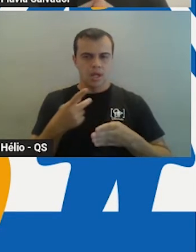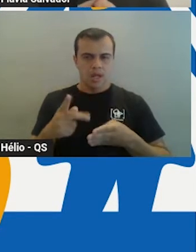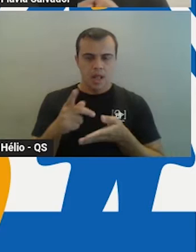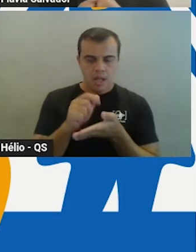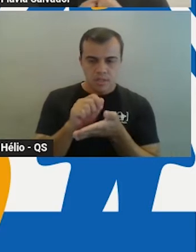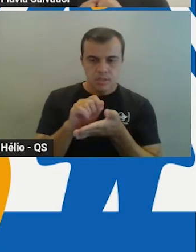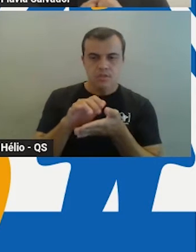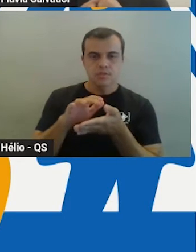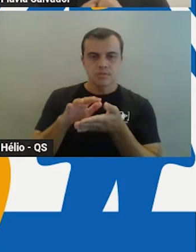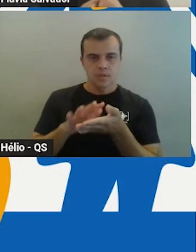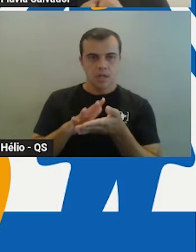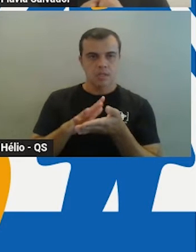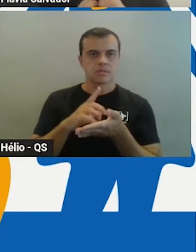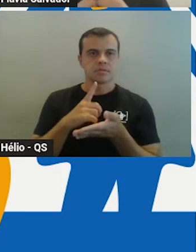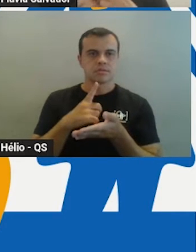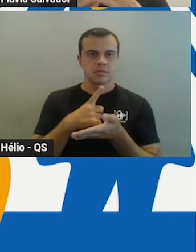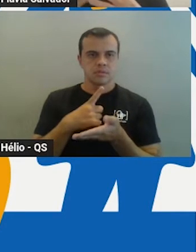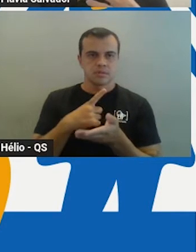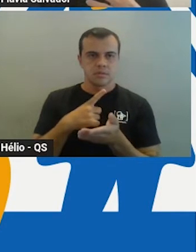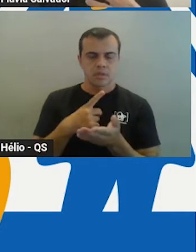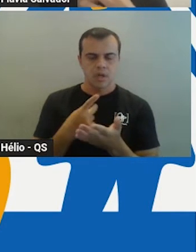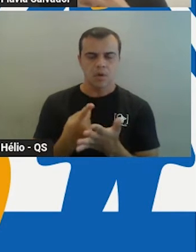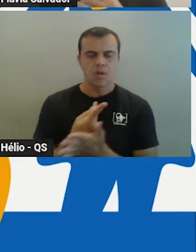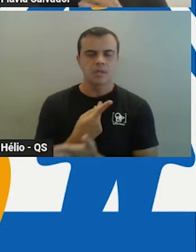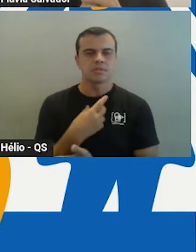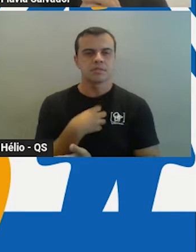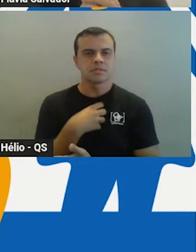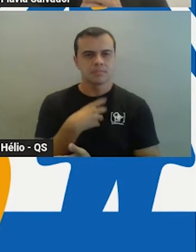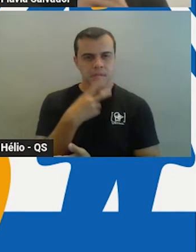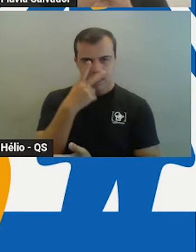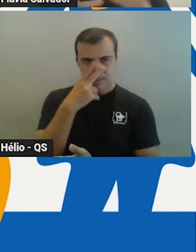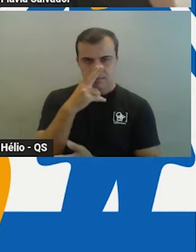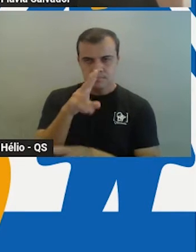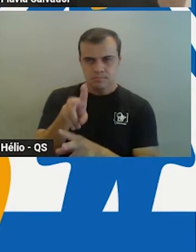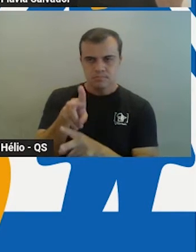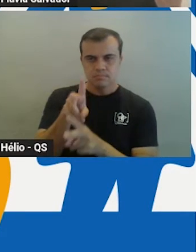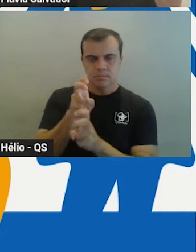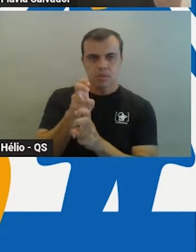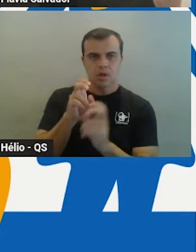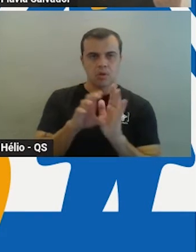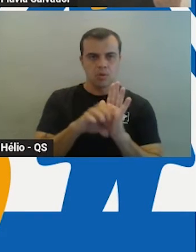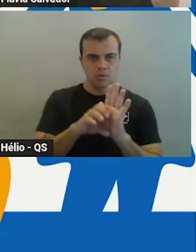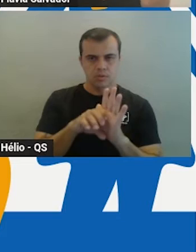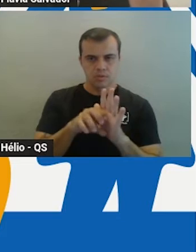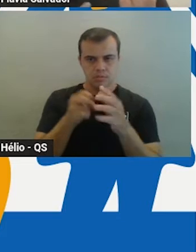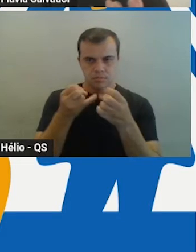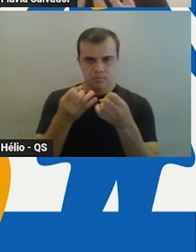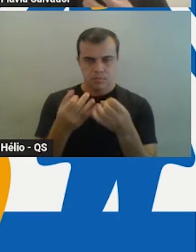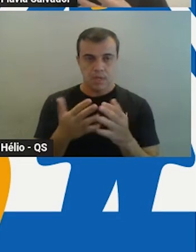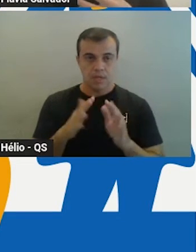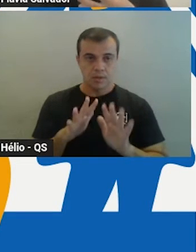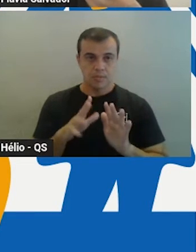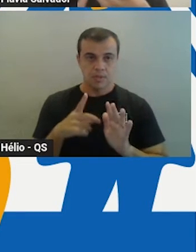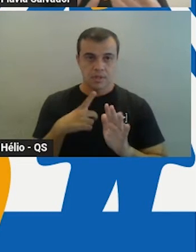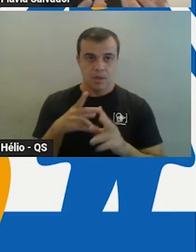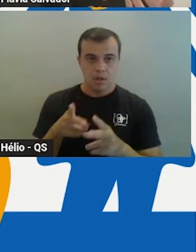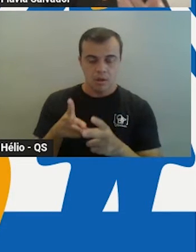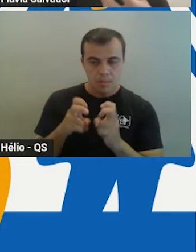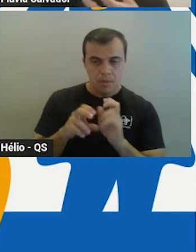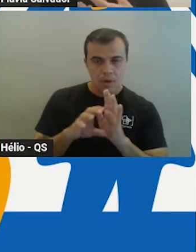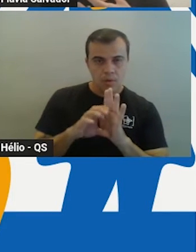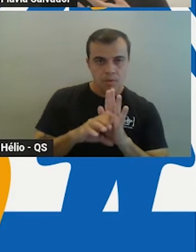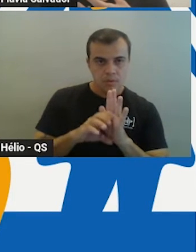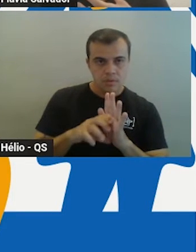atividade, isso gera uma fixação sobre o conceito que foi trabalhado. Só que é uma fixação de